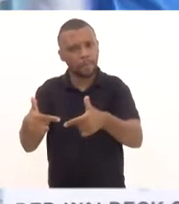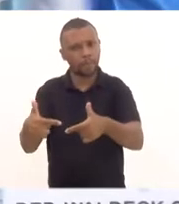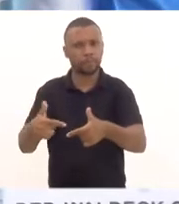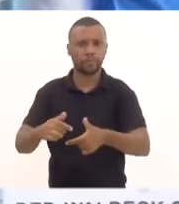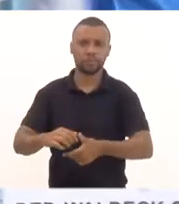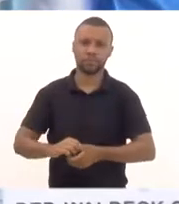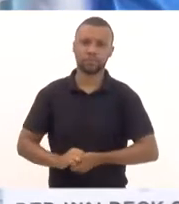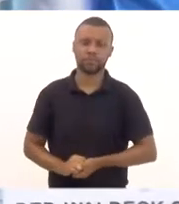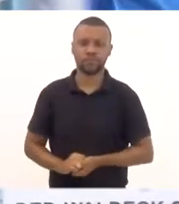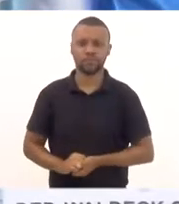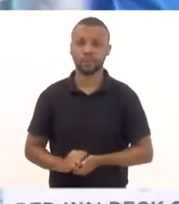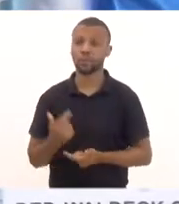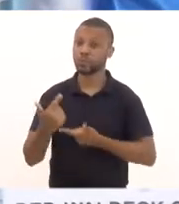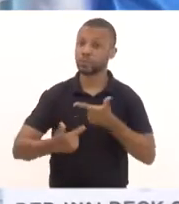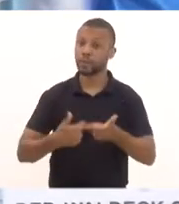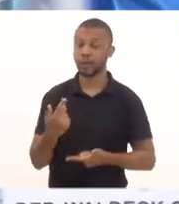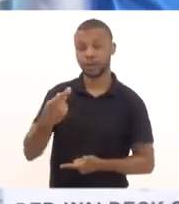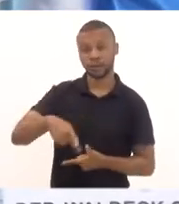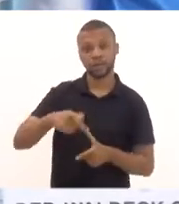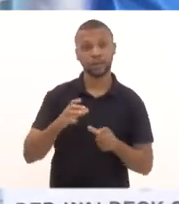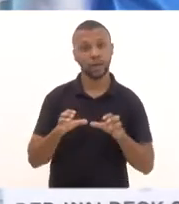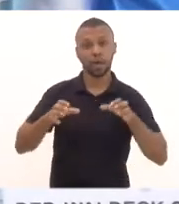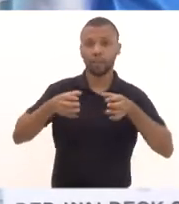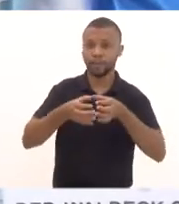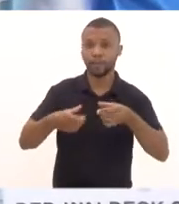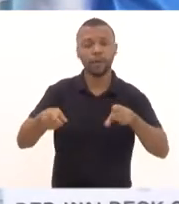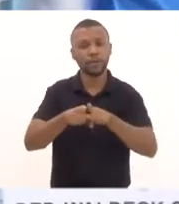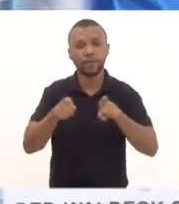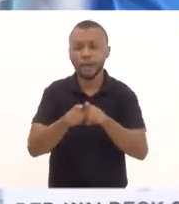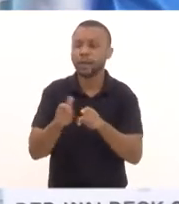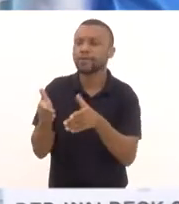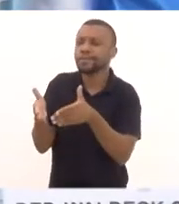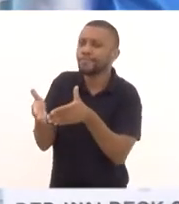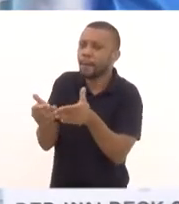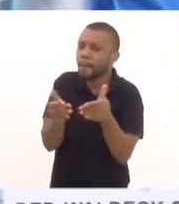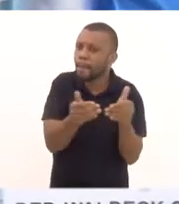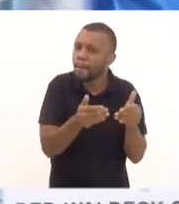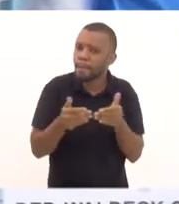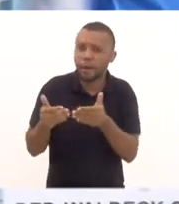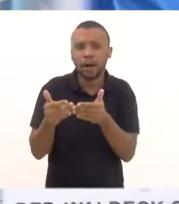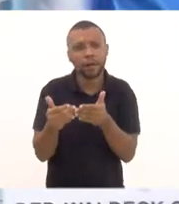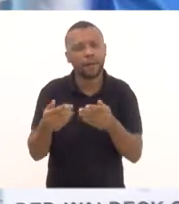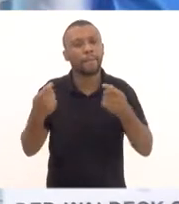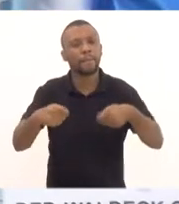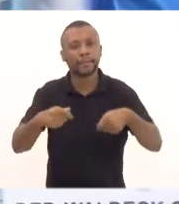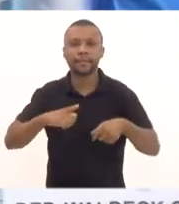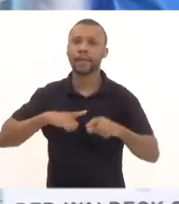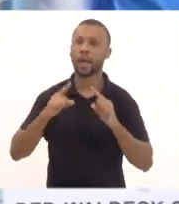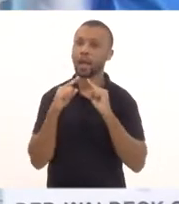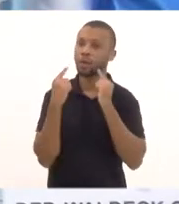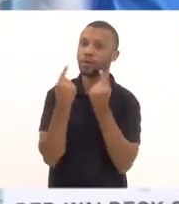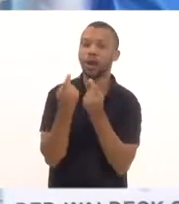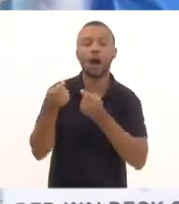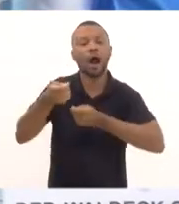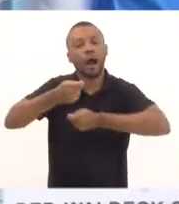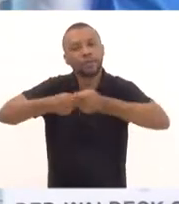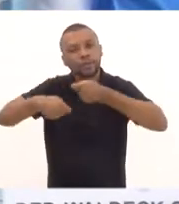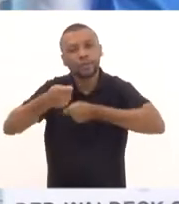das atividades da comissão e do sobre a forma de requerimento por serão necessárias reuniões administrativas